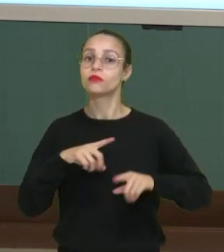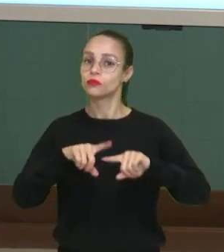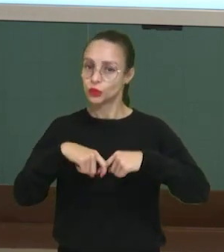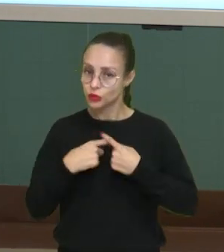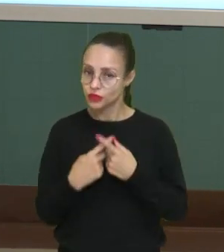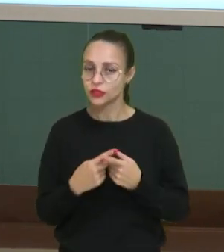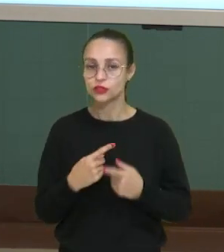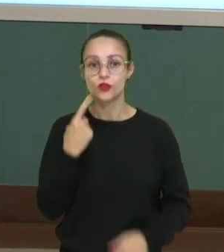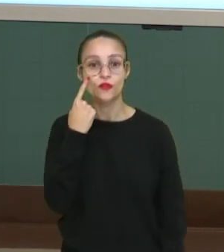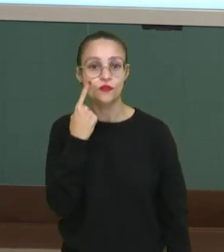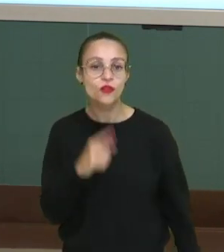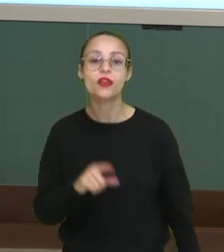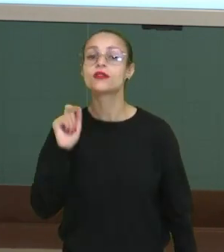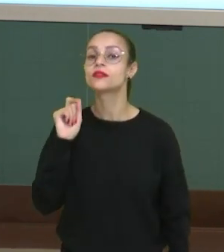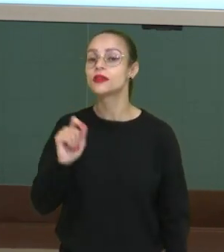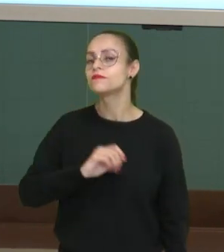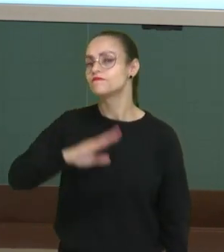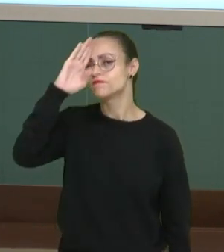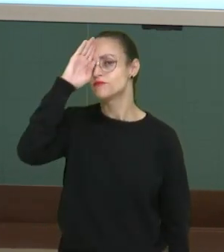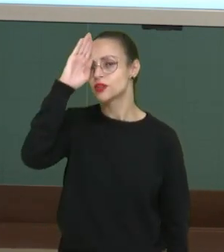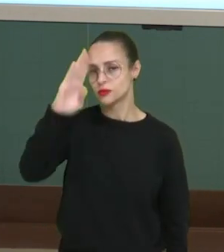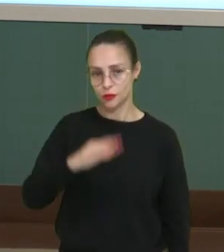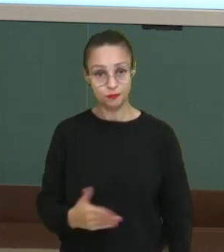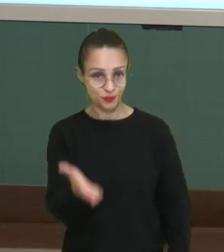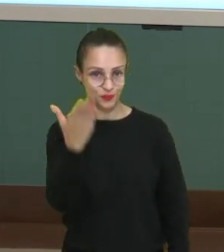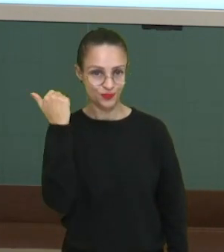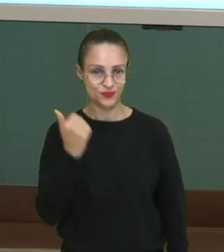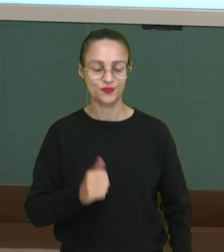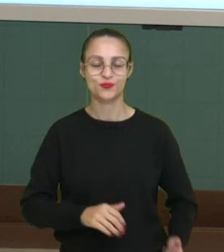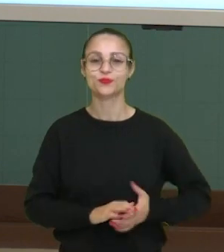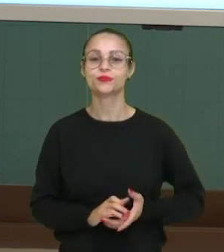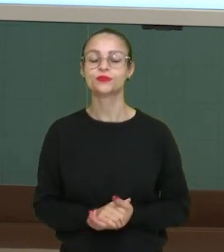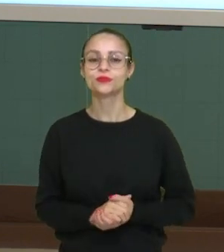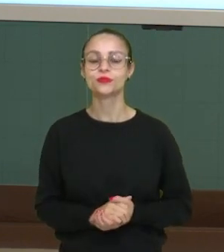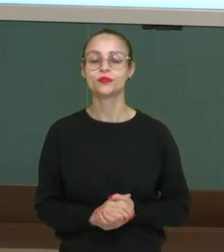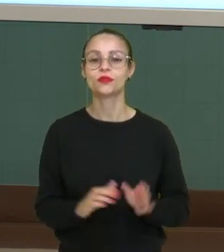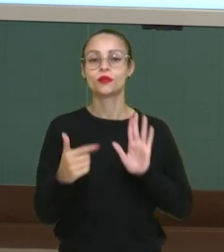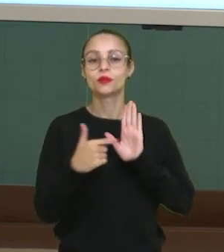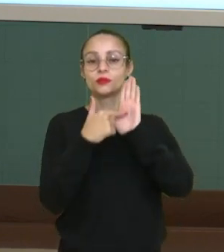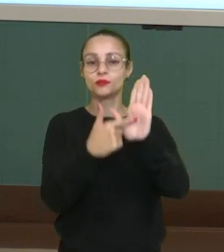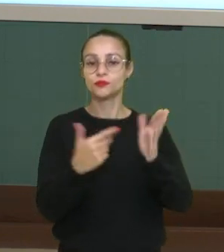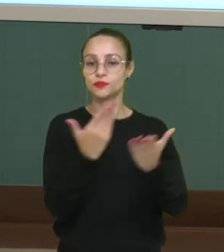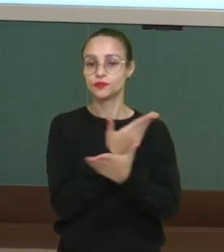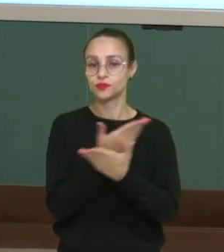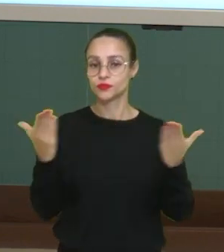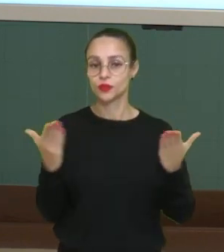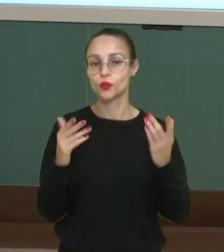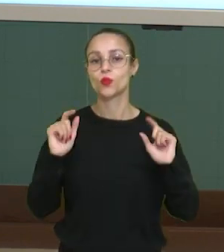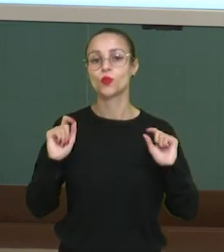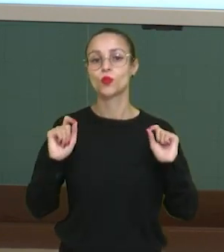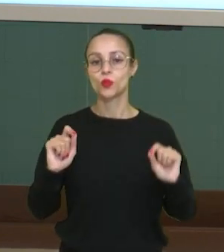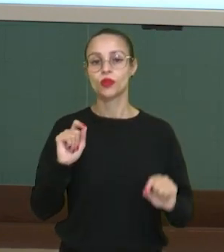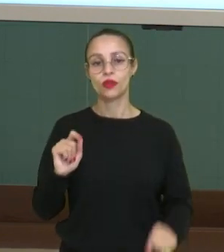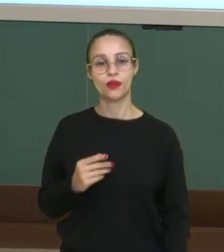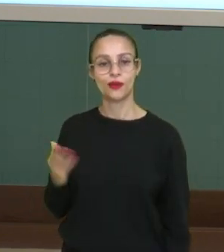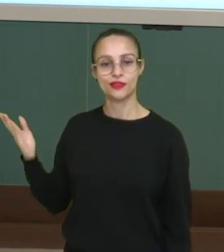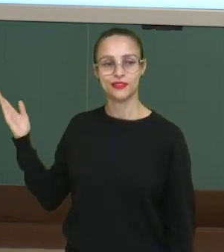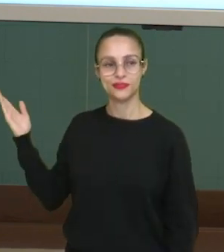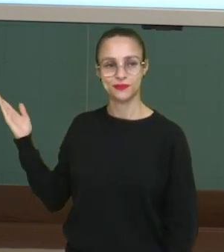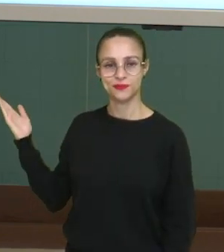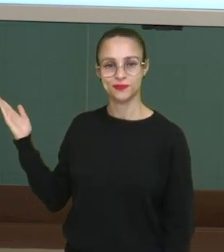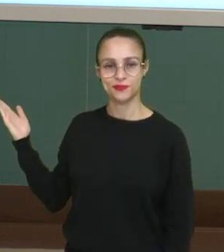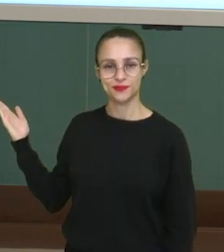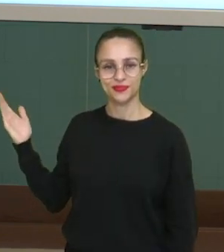identificar as principais estruturas. Então vamos lá? E eu trago para você uma imagem. Olha que